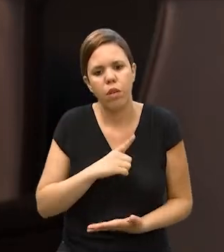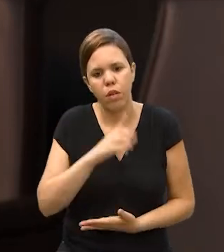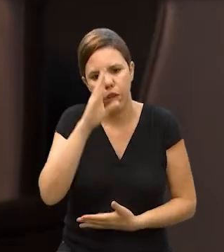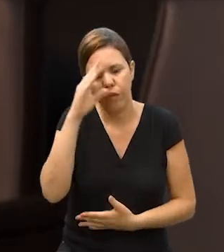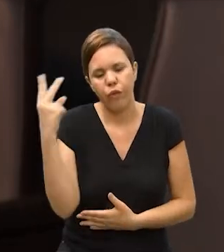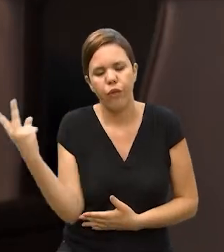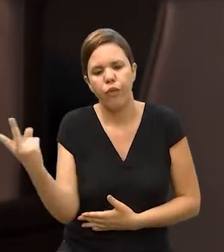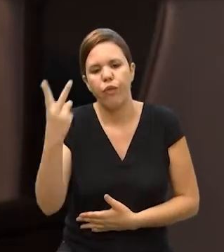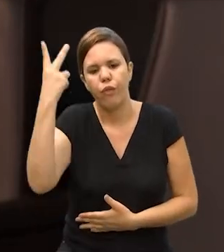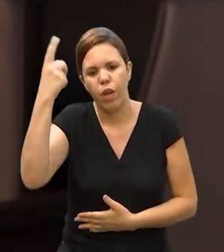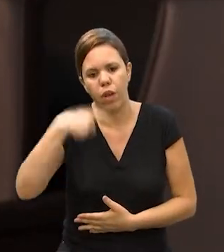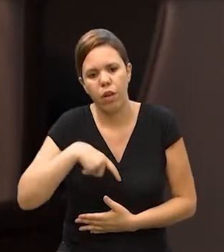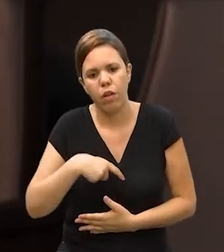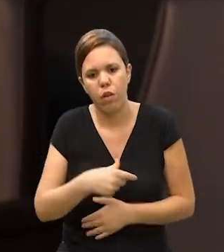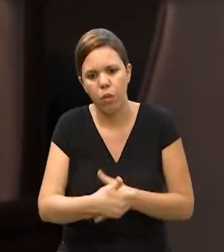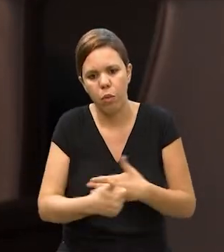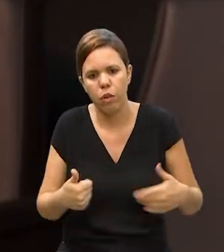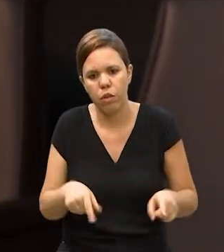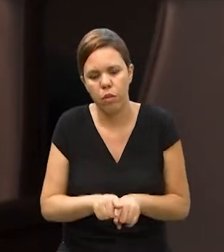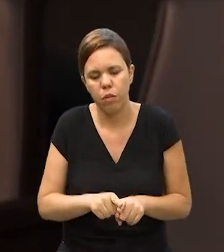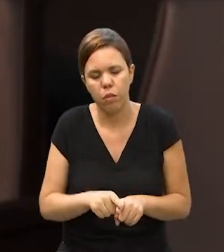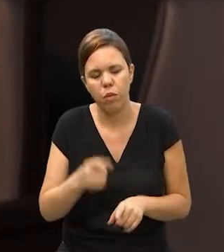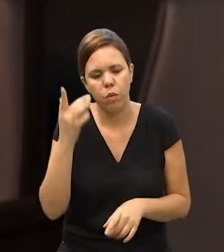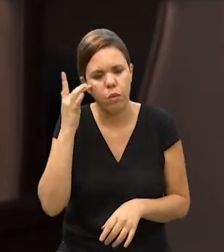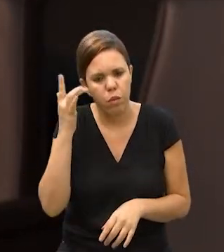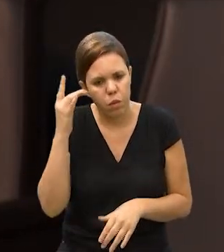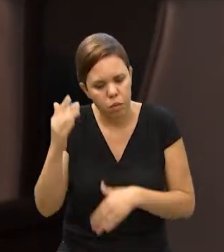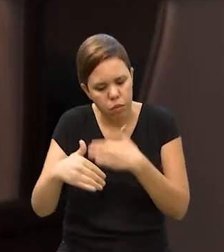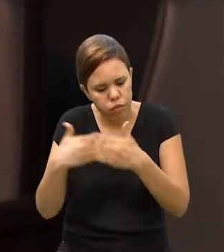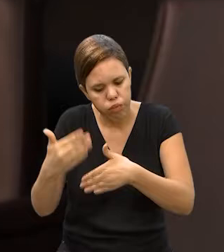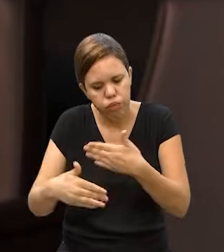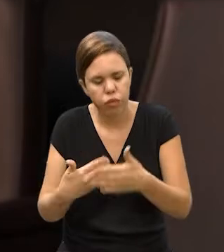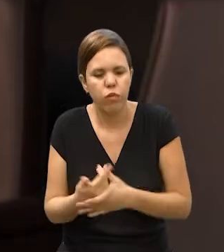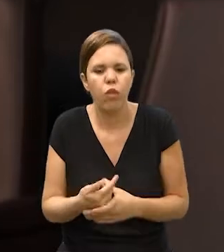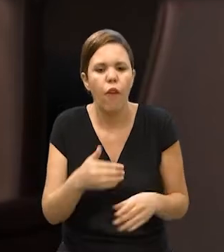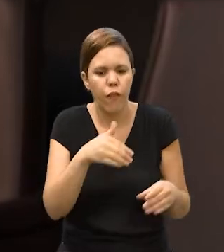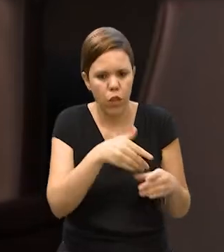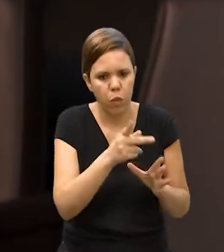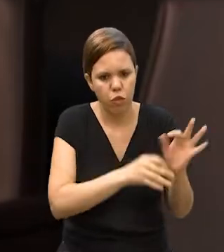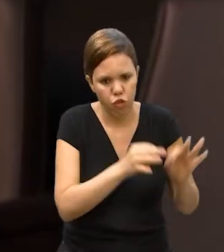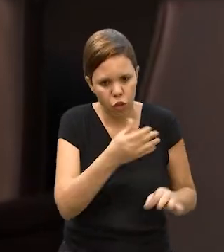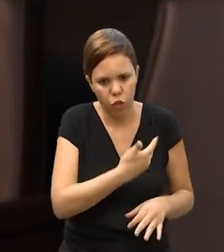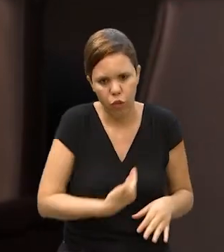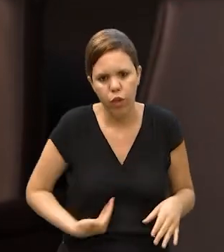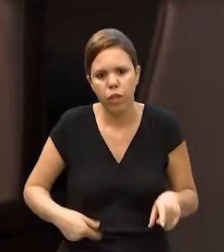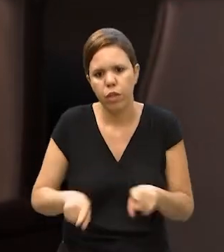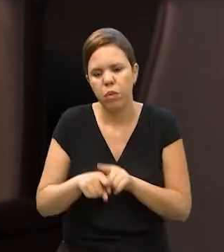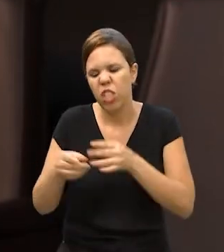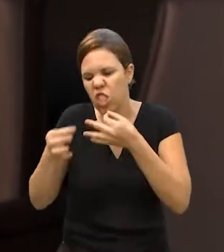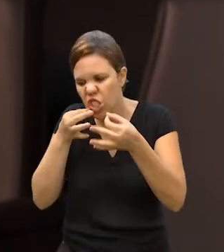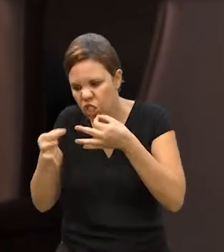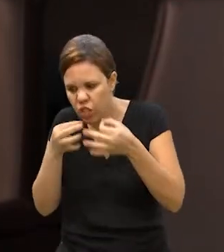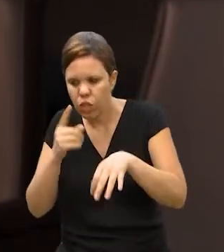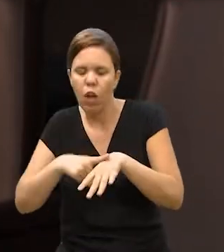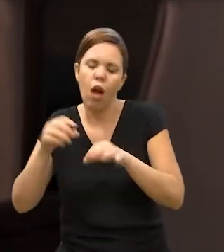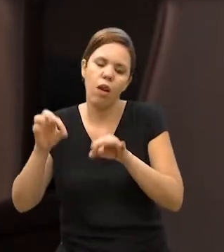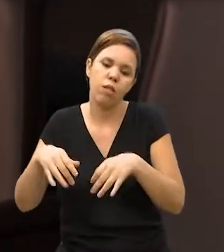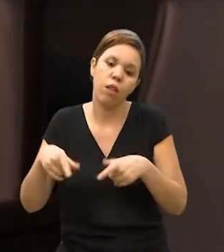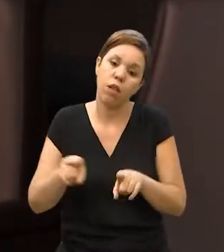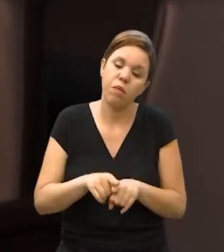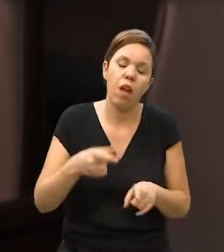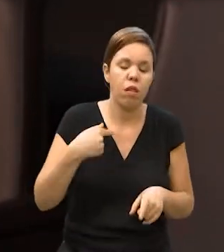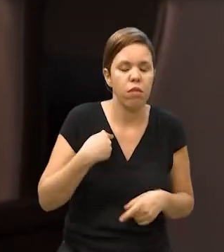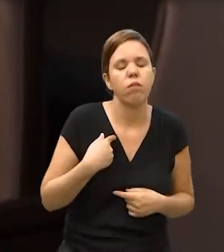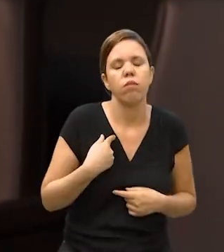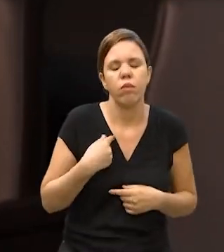com os valores. Então, a gente foi amadurecendo, votei projetos do governo, critiquei quando tinha que criticar, então isso me